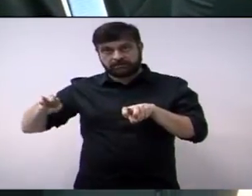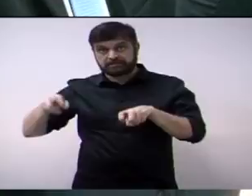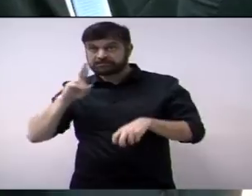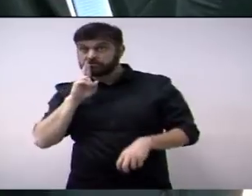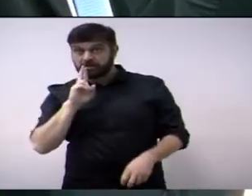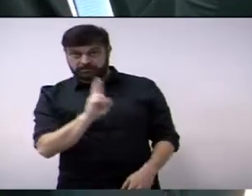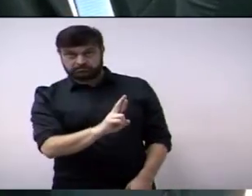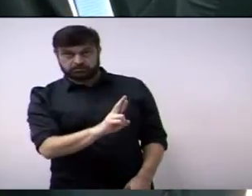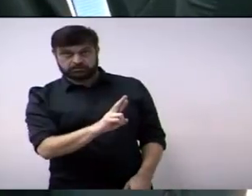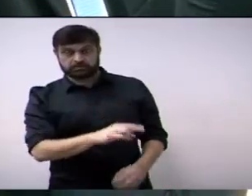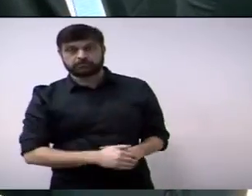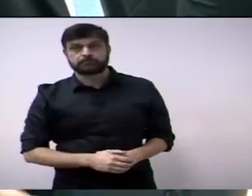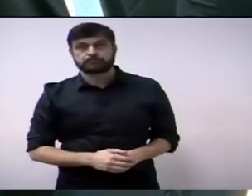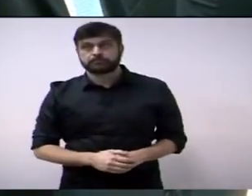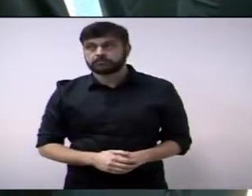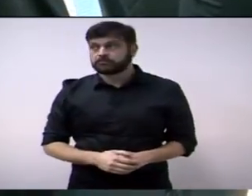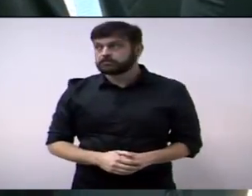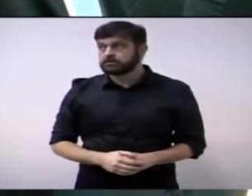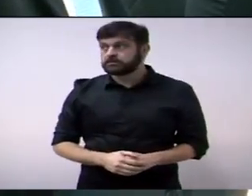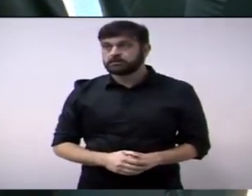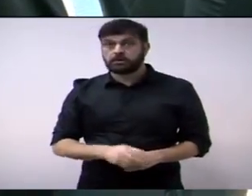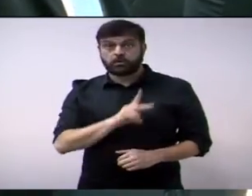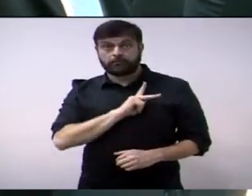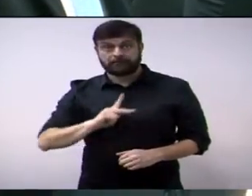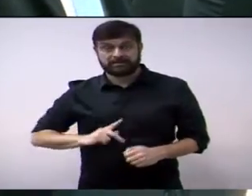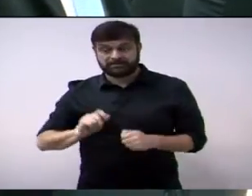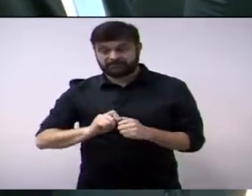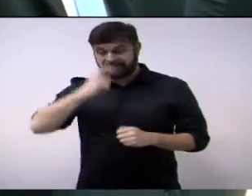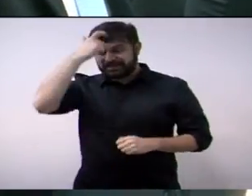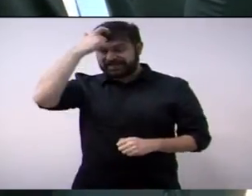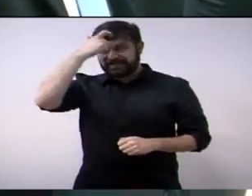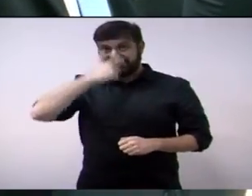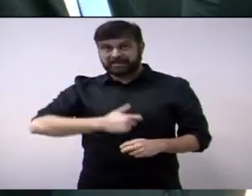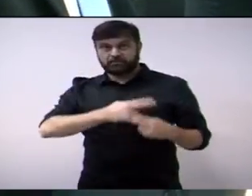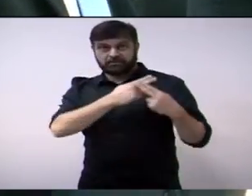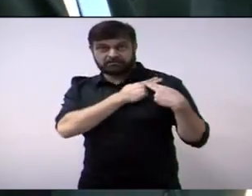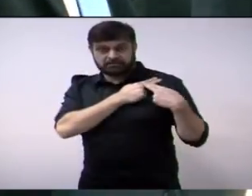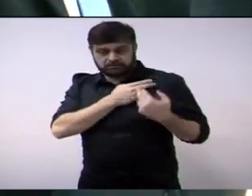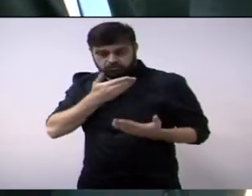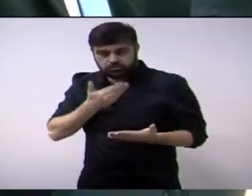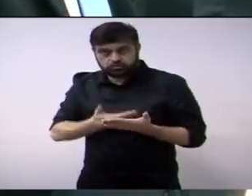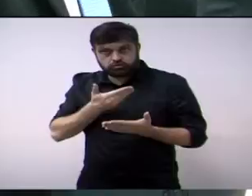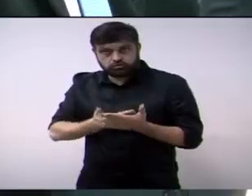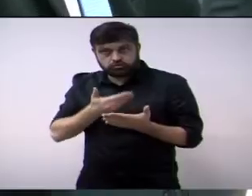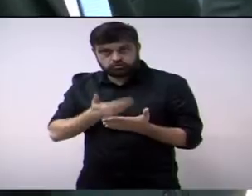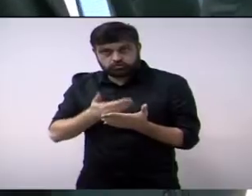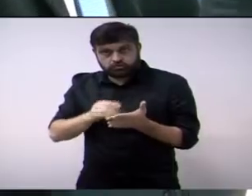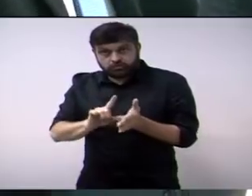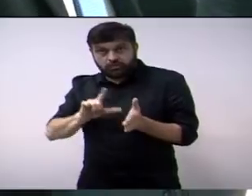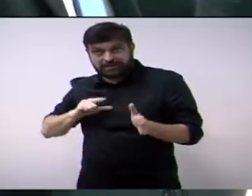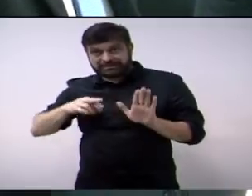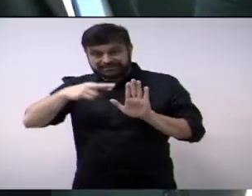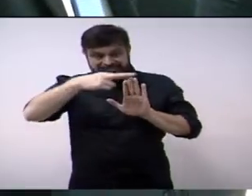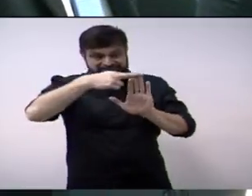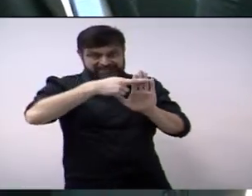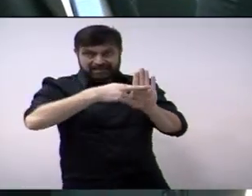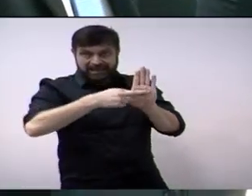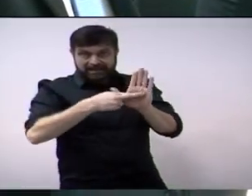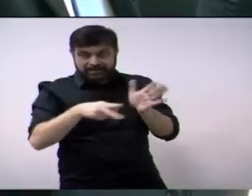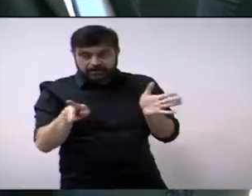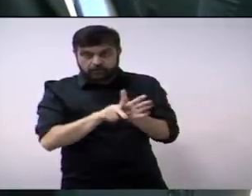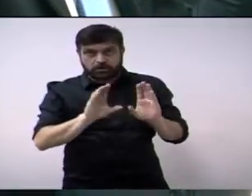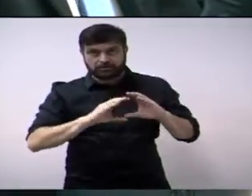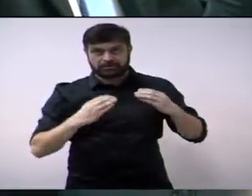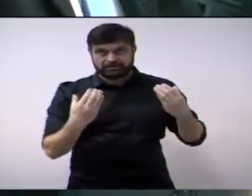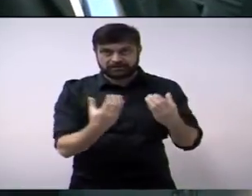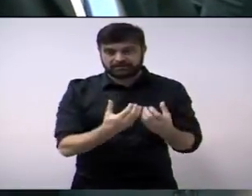é o seguinte, o presidente designou a mim para fazer um estudo prévio sobre o regimento interno. Eu acho que eu já mencionei, inclusive,